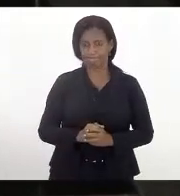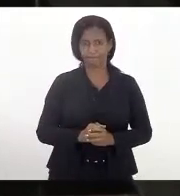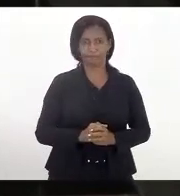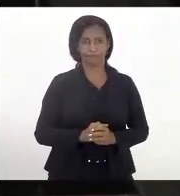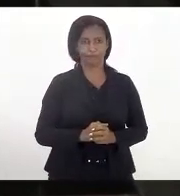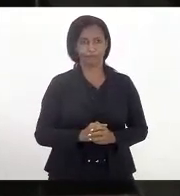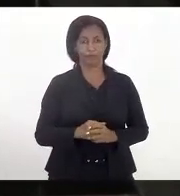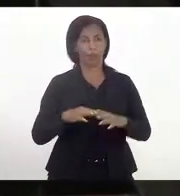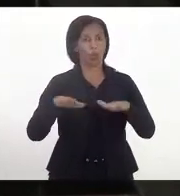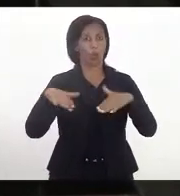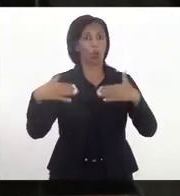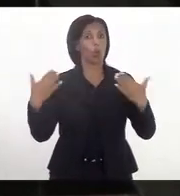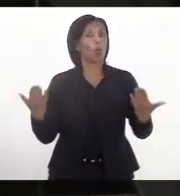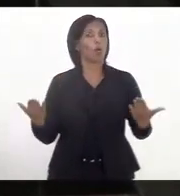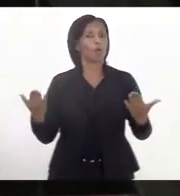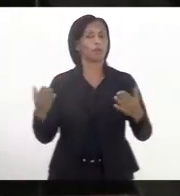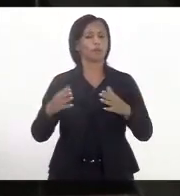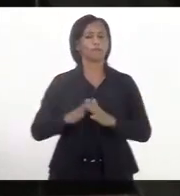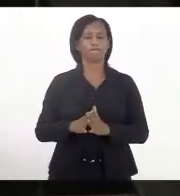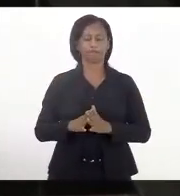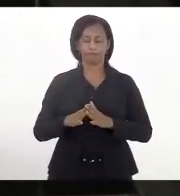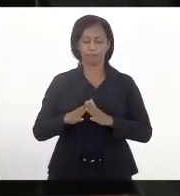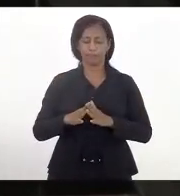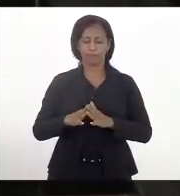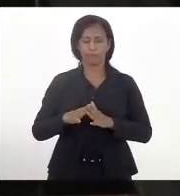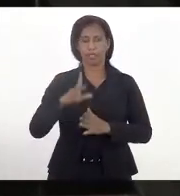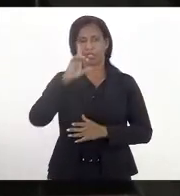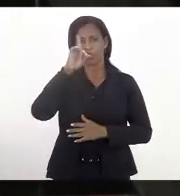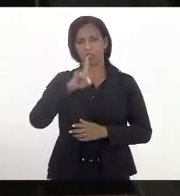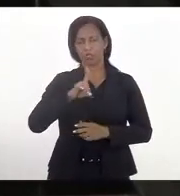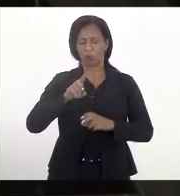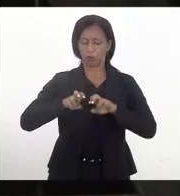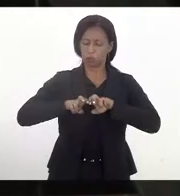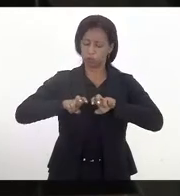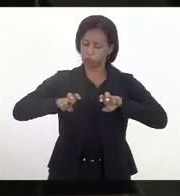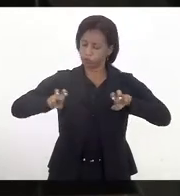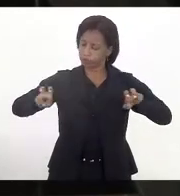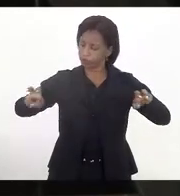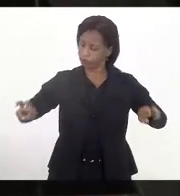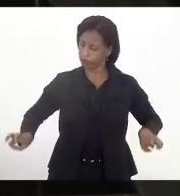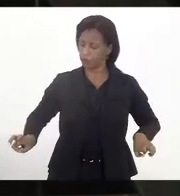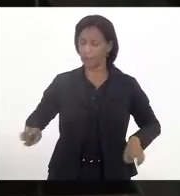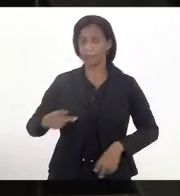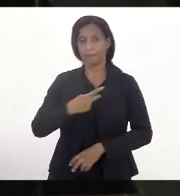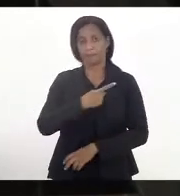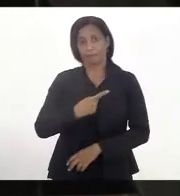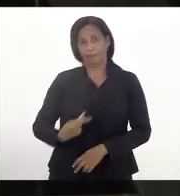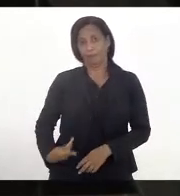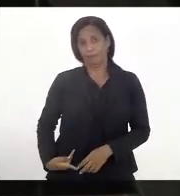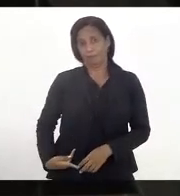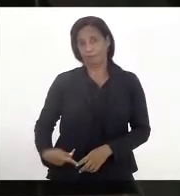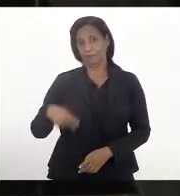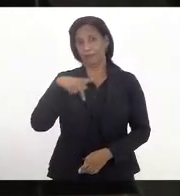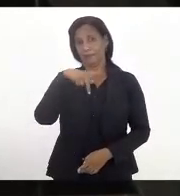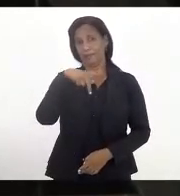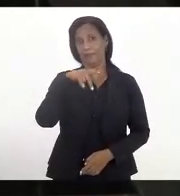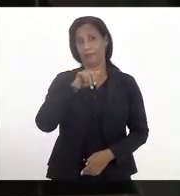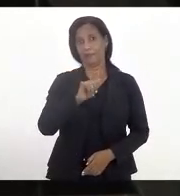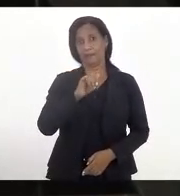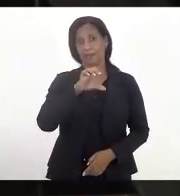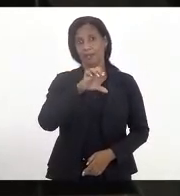a mesa diretora na gestão do presidente piciane em